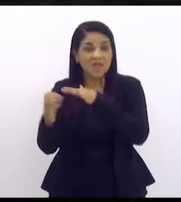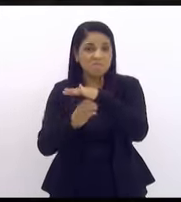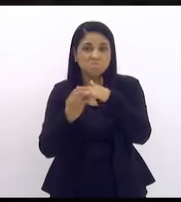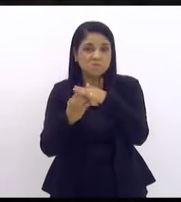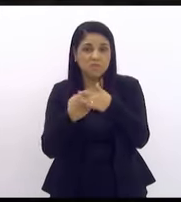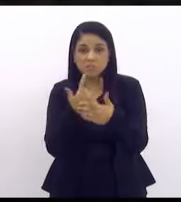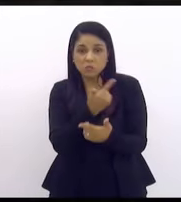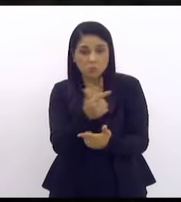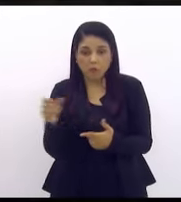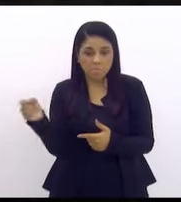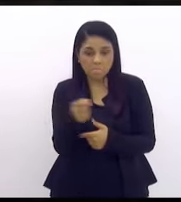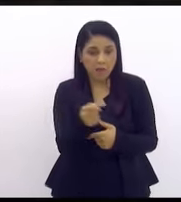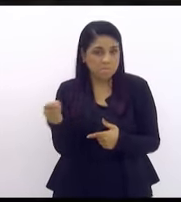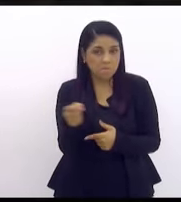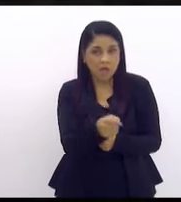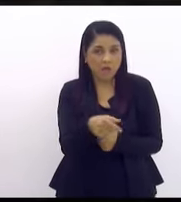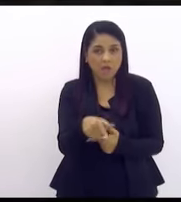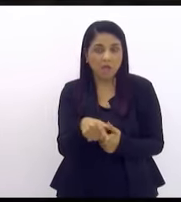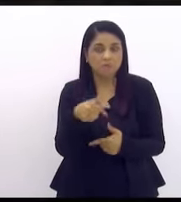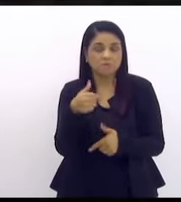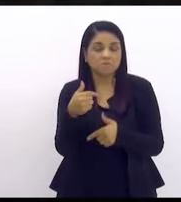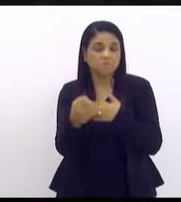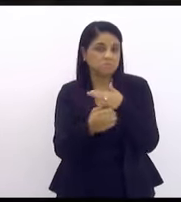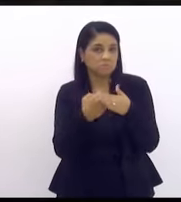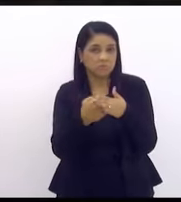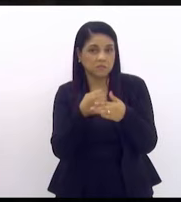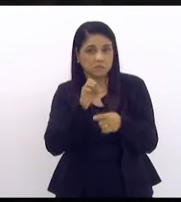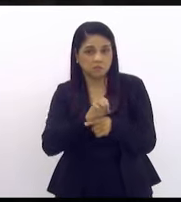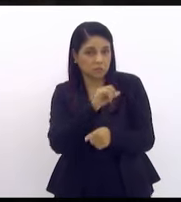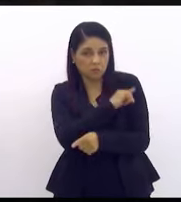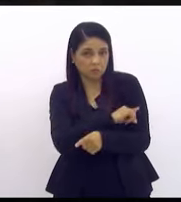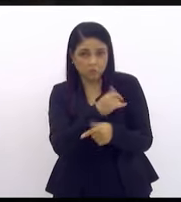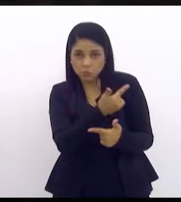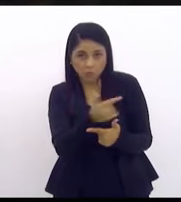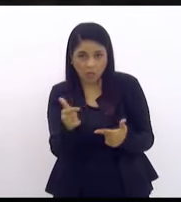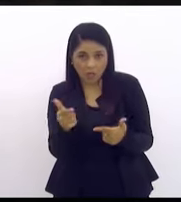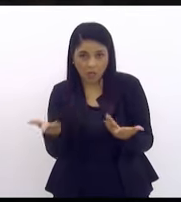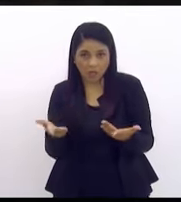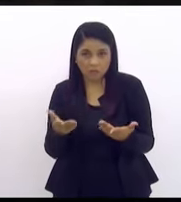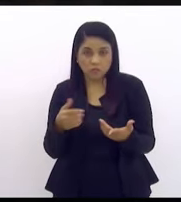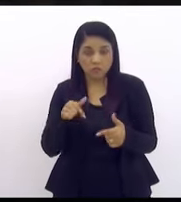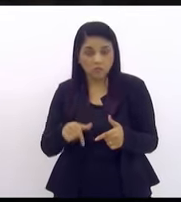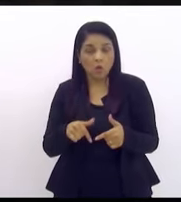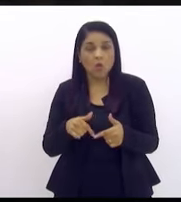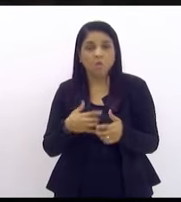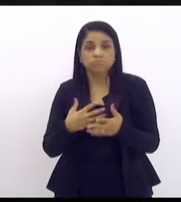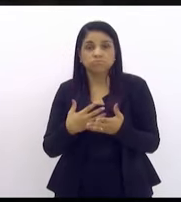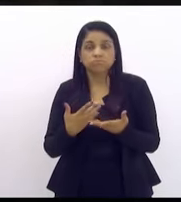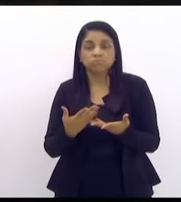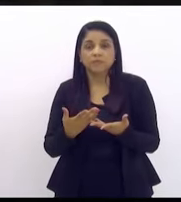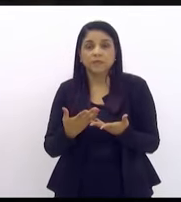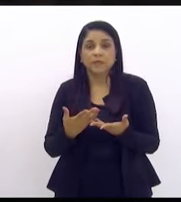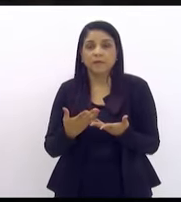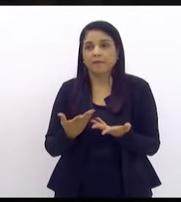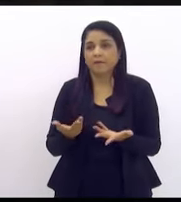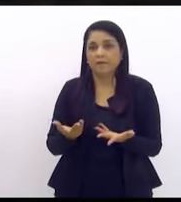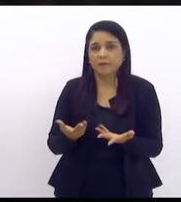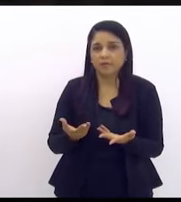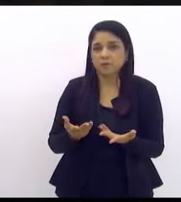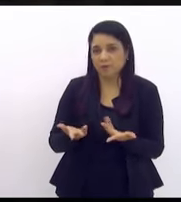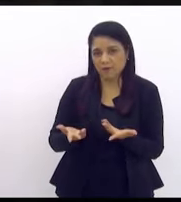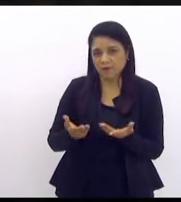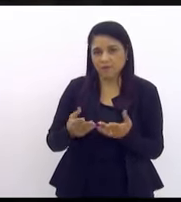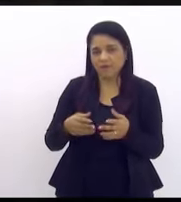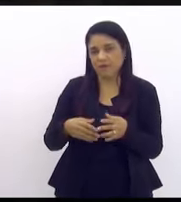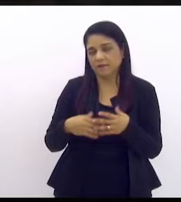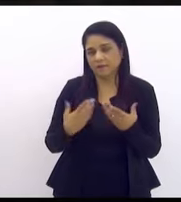geram emprego no Rio de Janeiro, que só sugam o Estado. A gente teria outro debate para fazer aqui hoje.